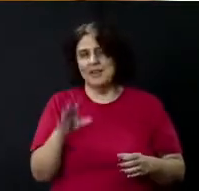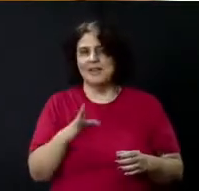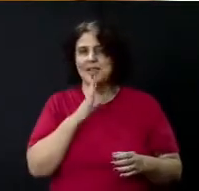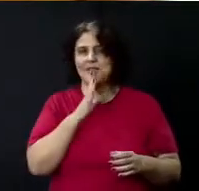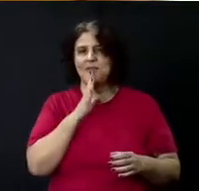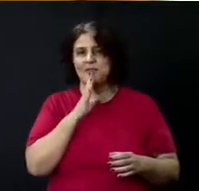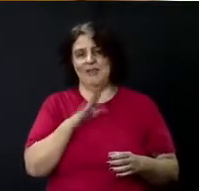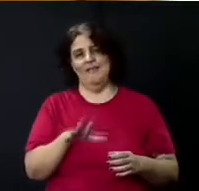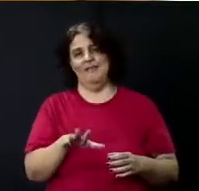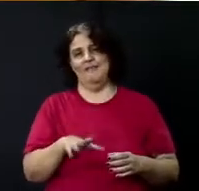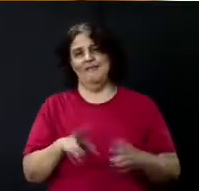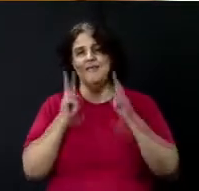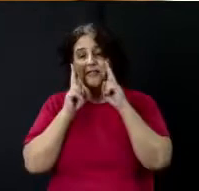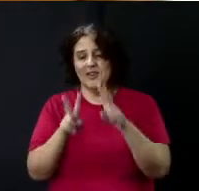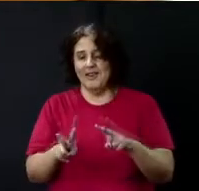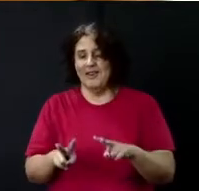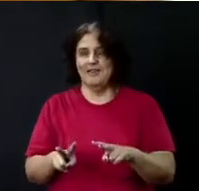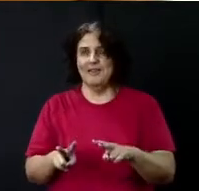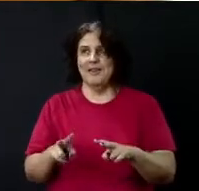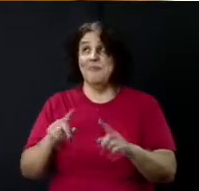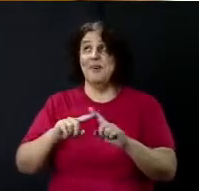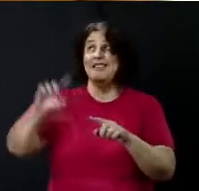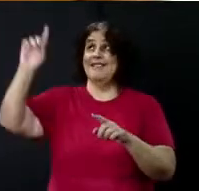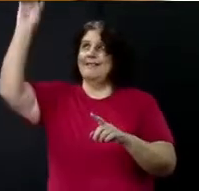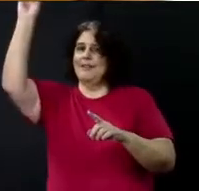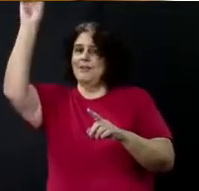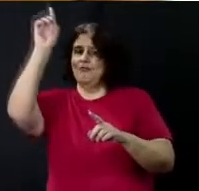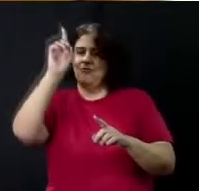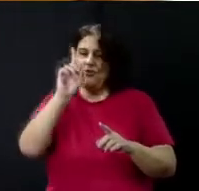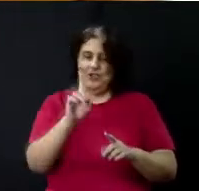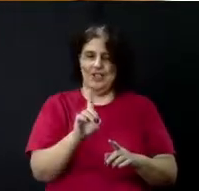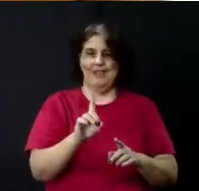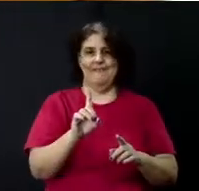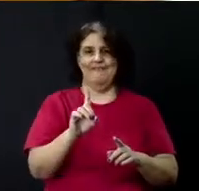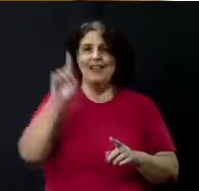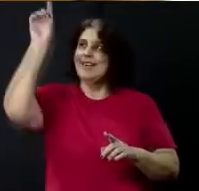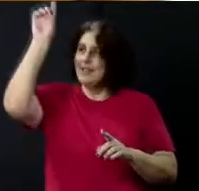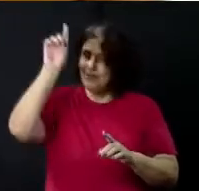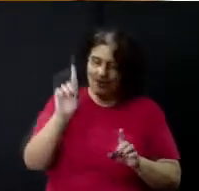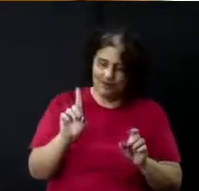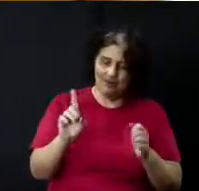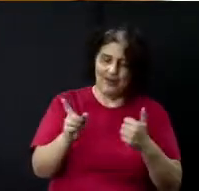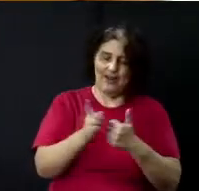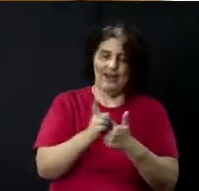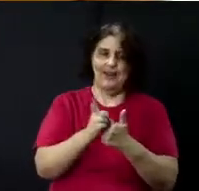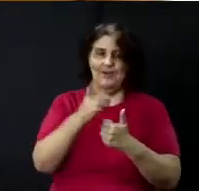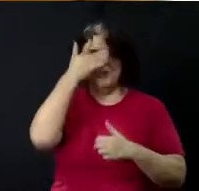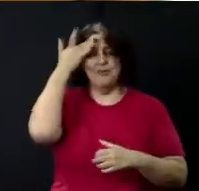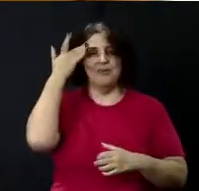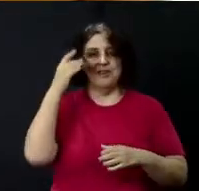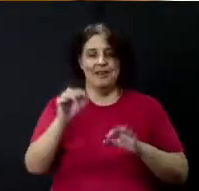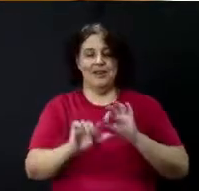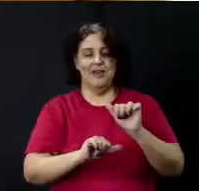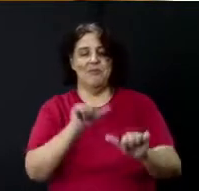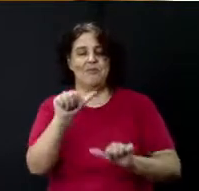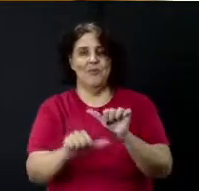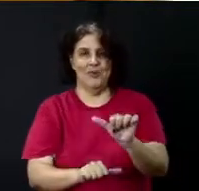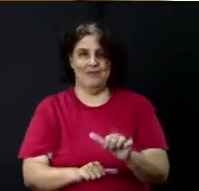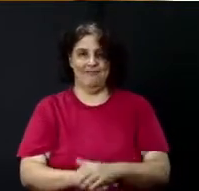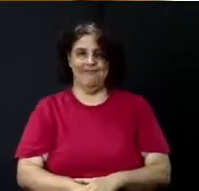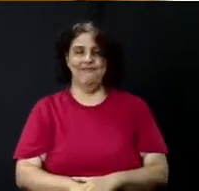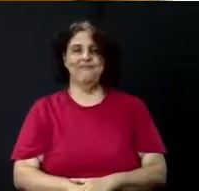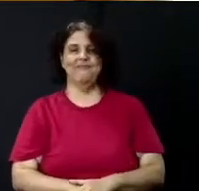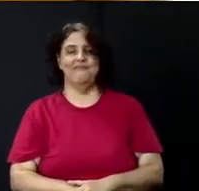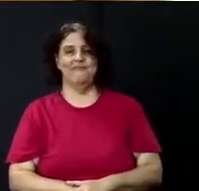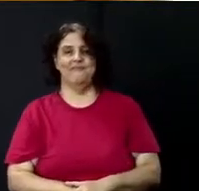vê, é Deus que a alcança, é Deus que chega, é Deus que se aproxima e opera. Agora vamos